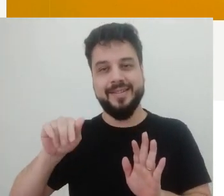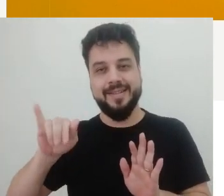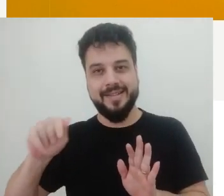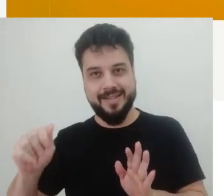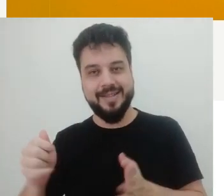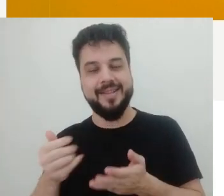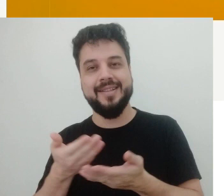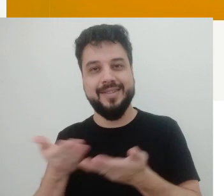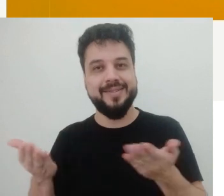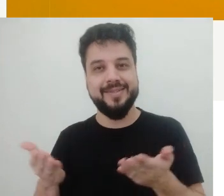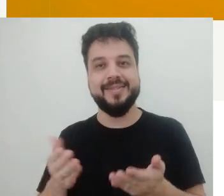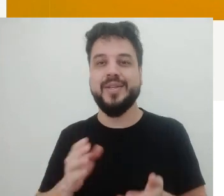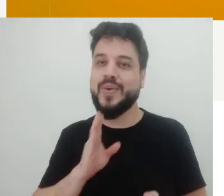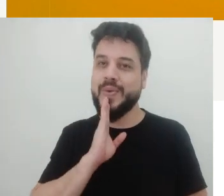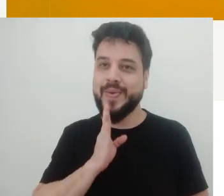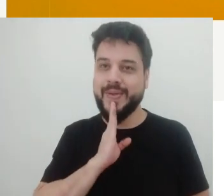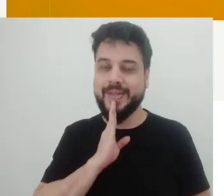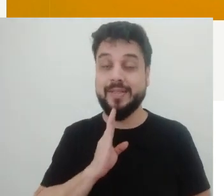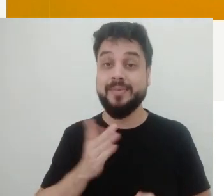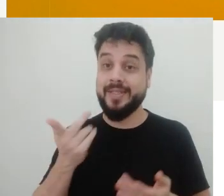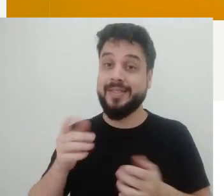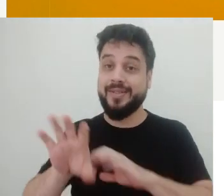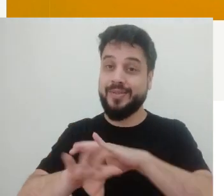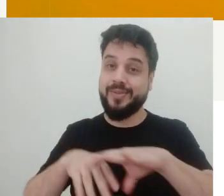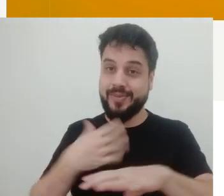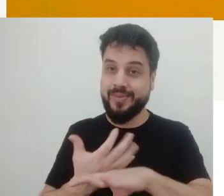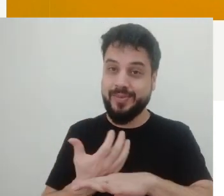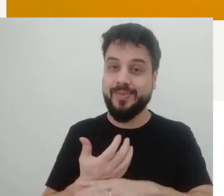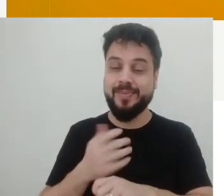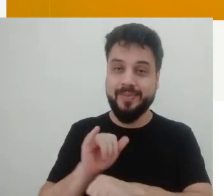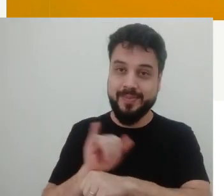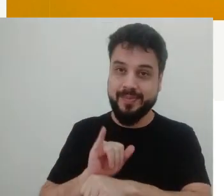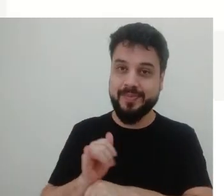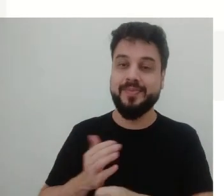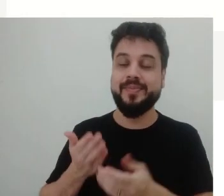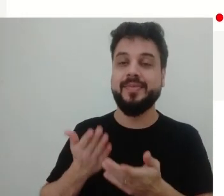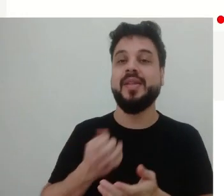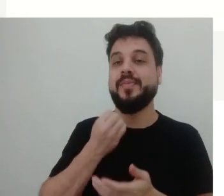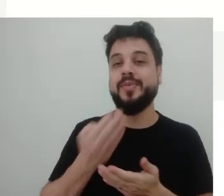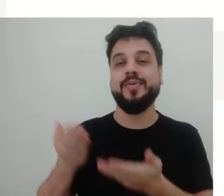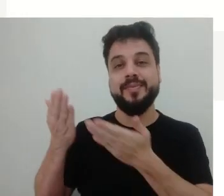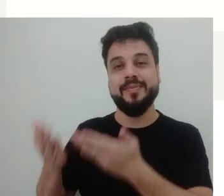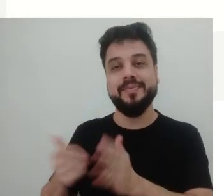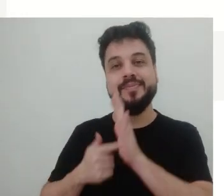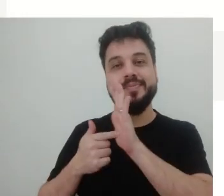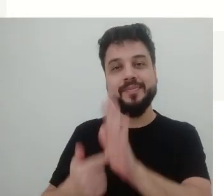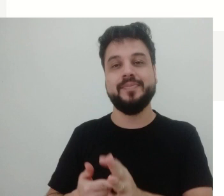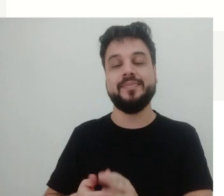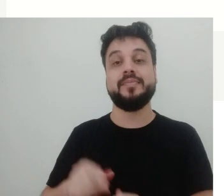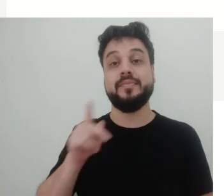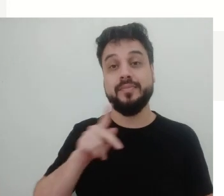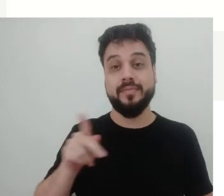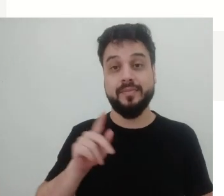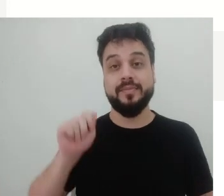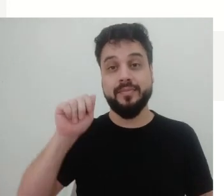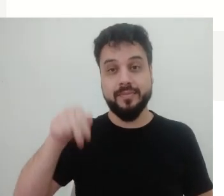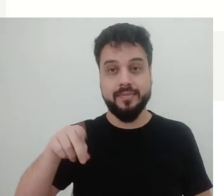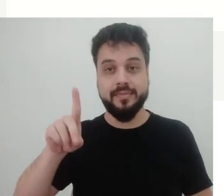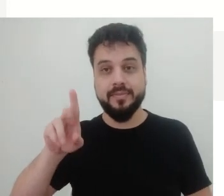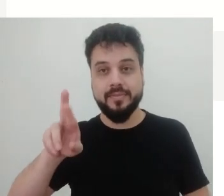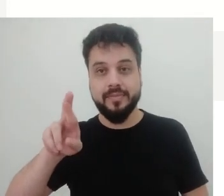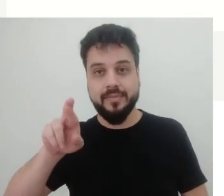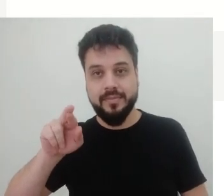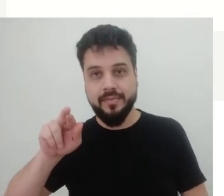Integração Latino-Americana, depois de ter sido docente na Faculdade de Letras da Universidade Federal do Pará e professor de Antropologia